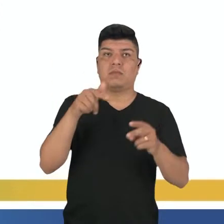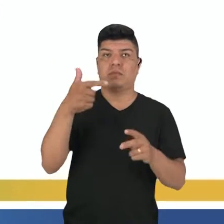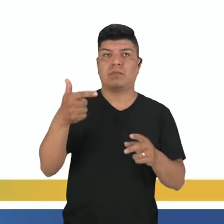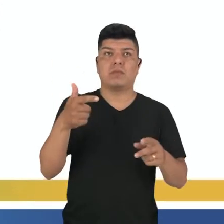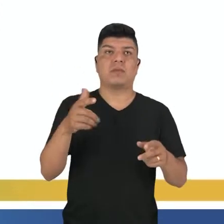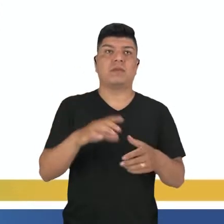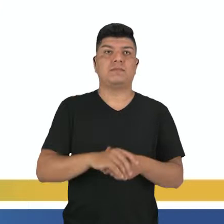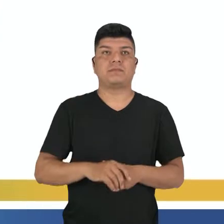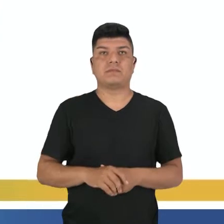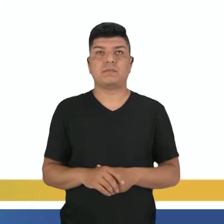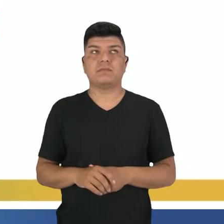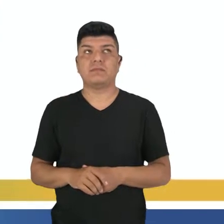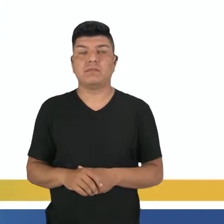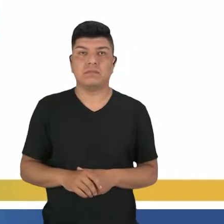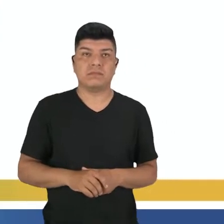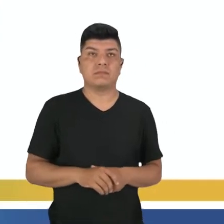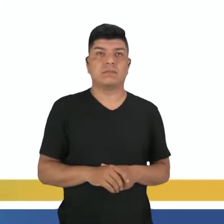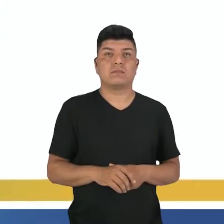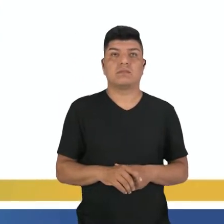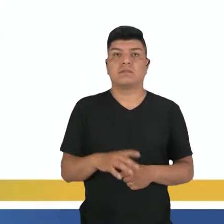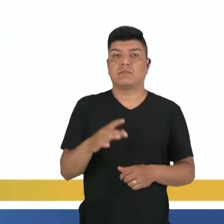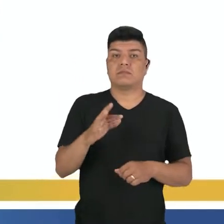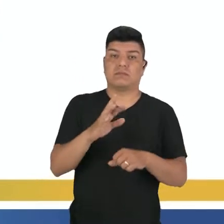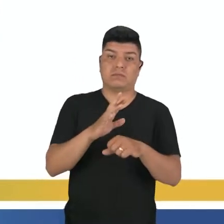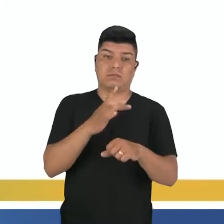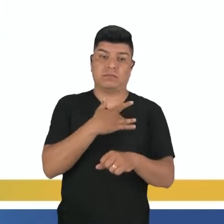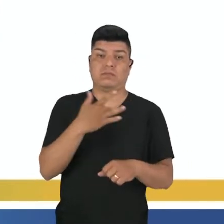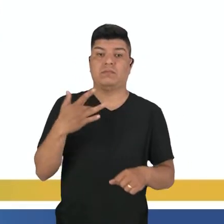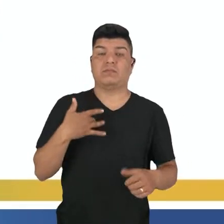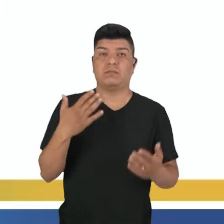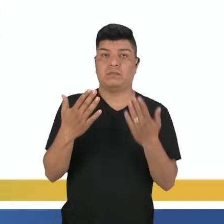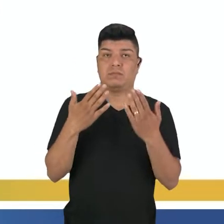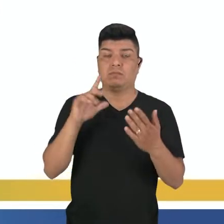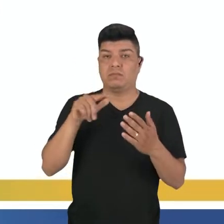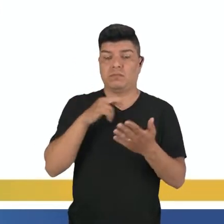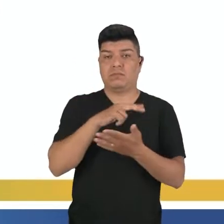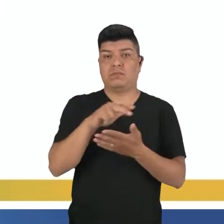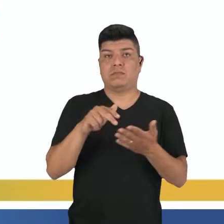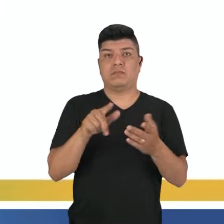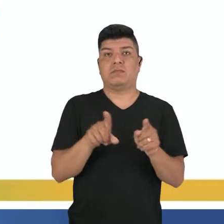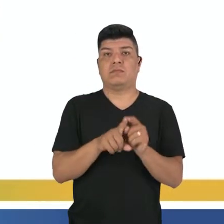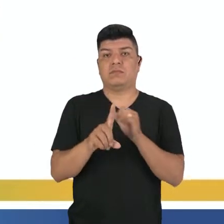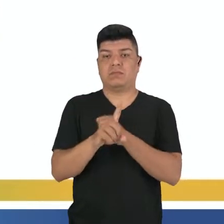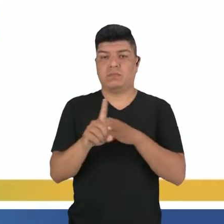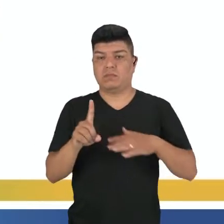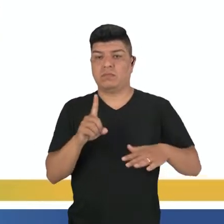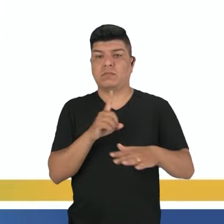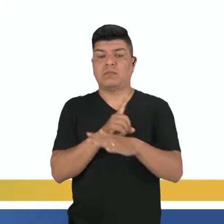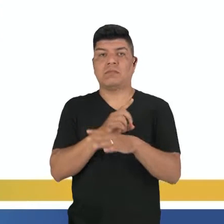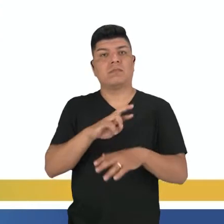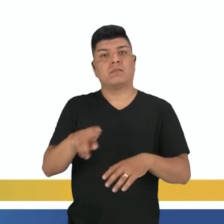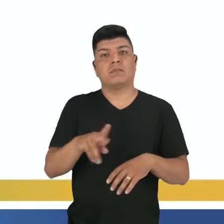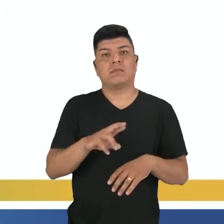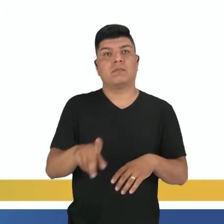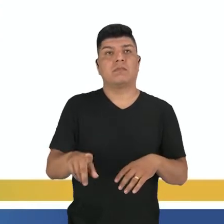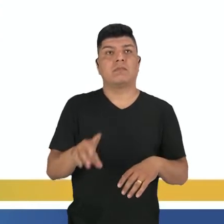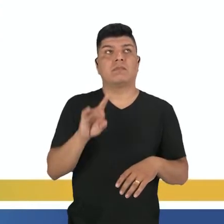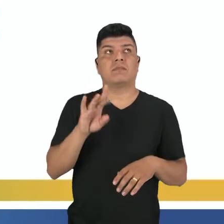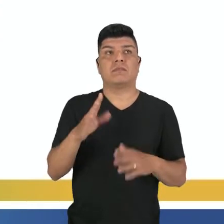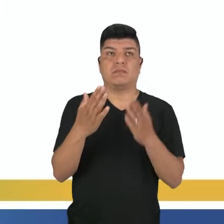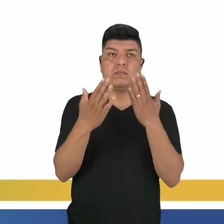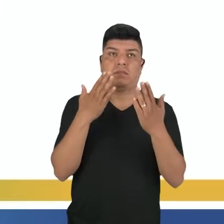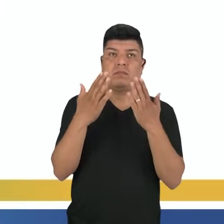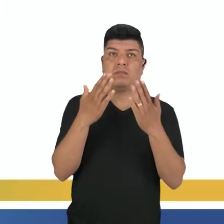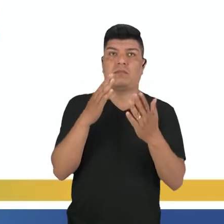outros. Então, a saúde estava relacionada com vários fatores também sociais, não era